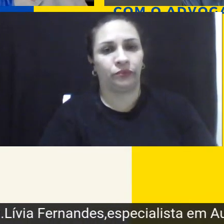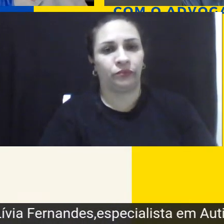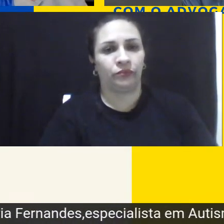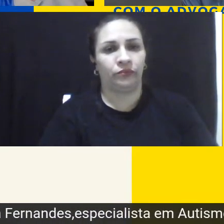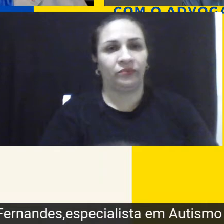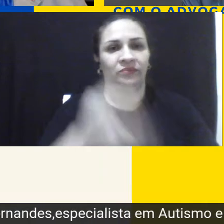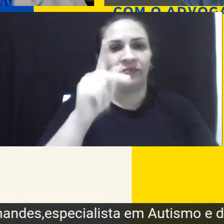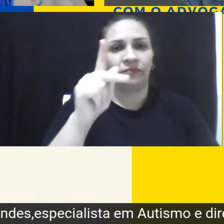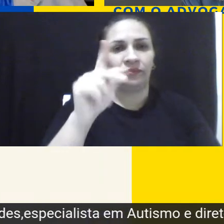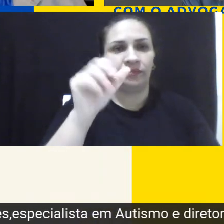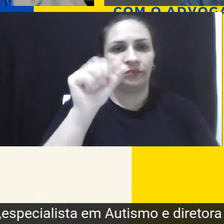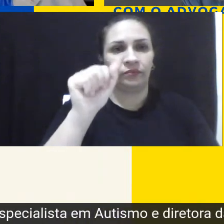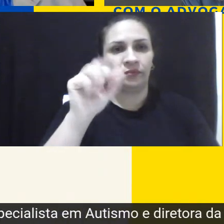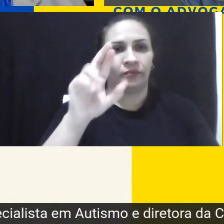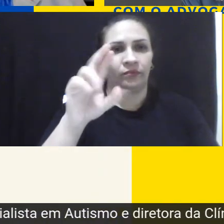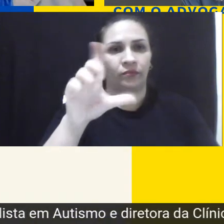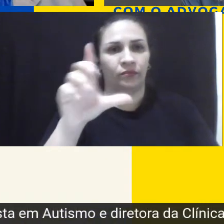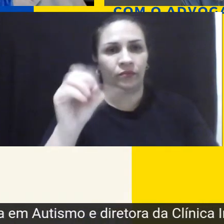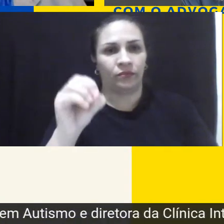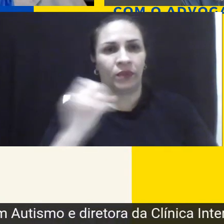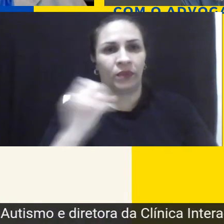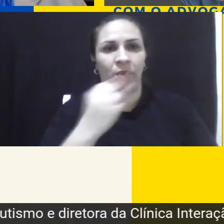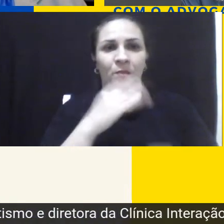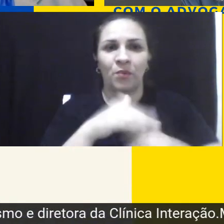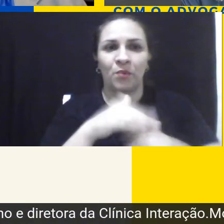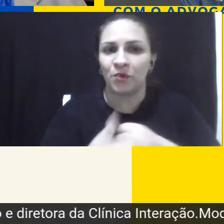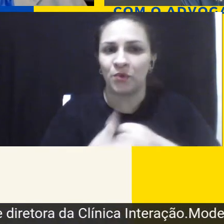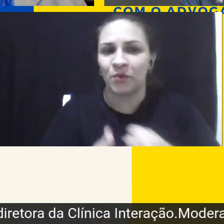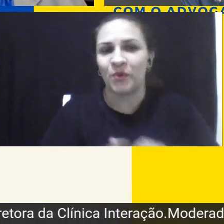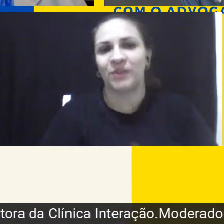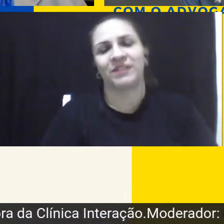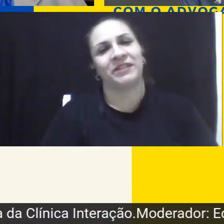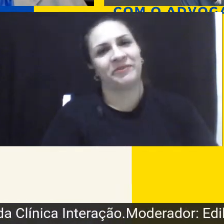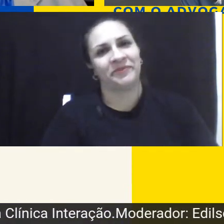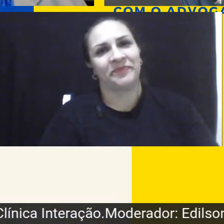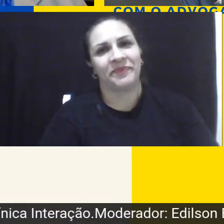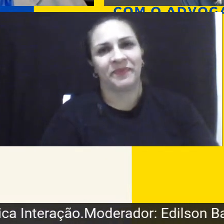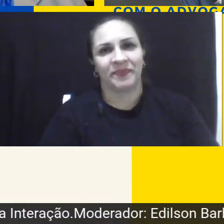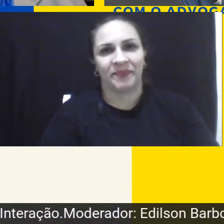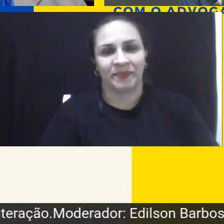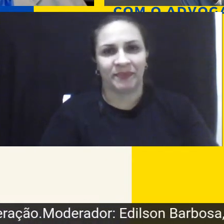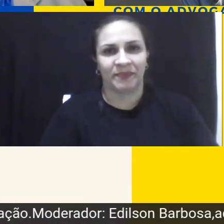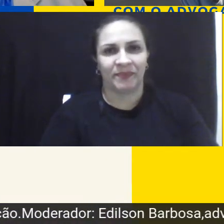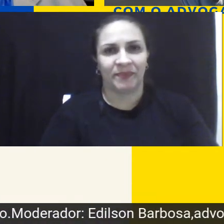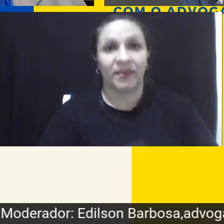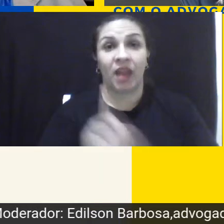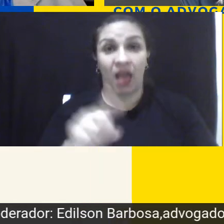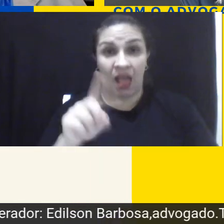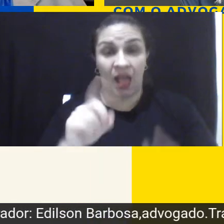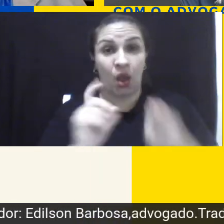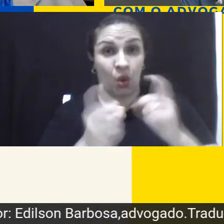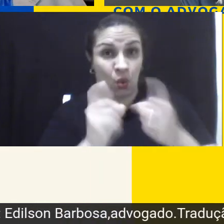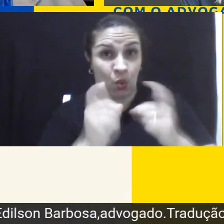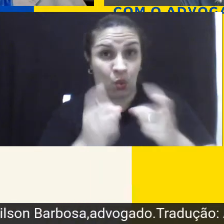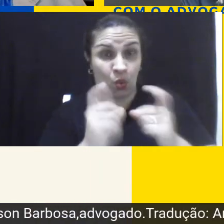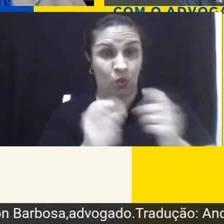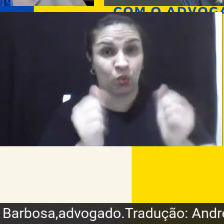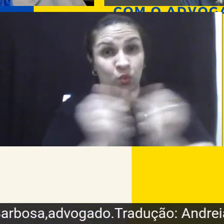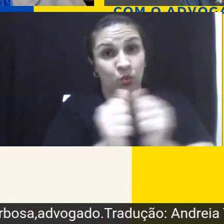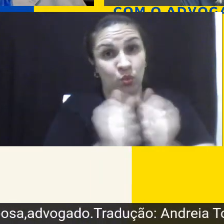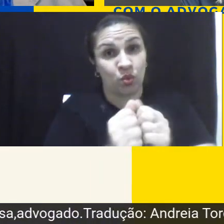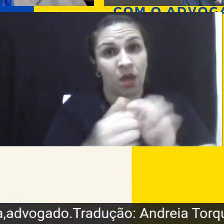Paz, boa noite, doutora Edith. Paula Paz, Lívia, ela coordena, junto com Rafael,